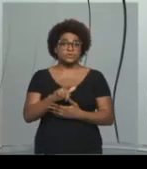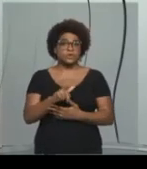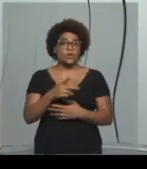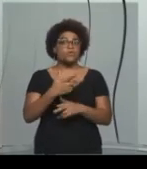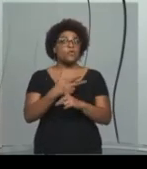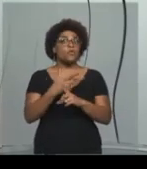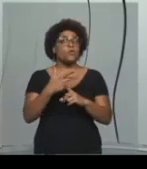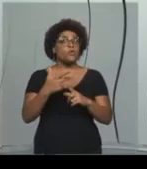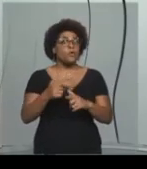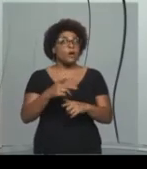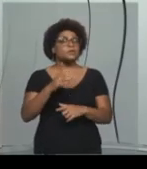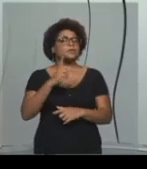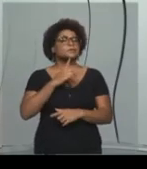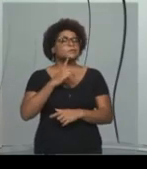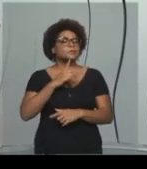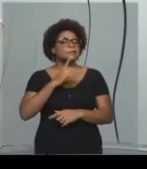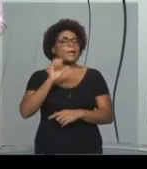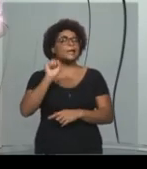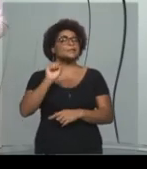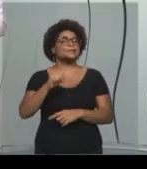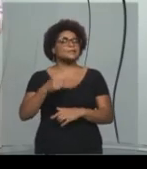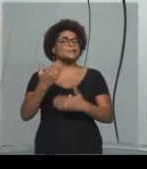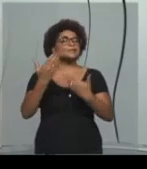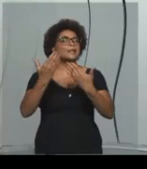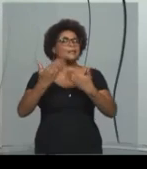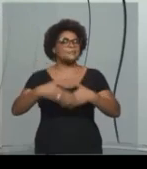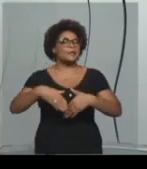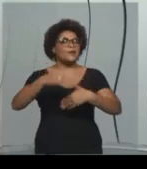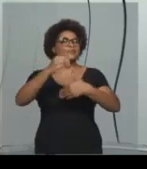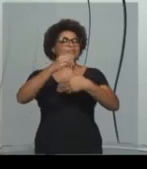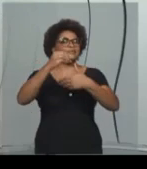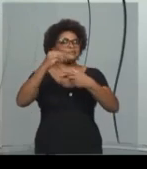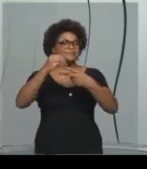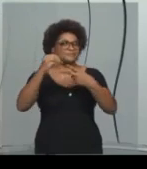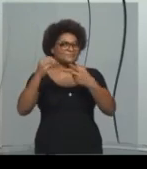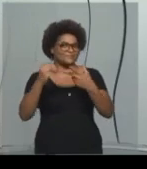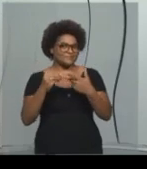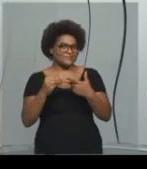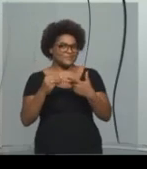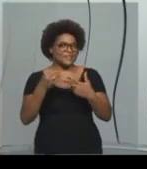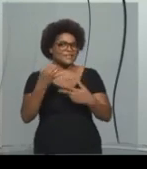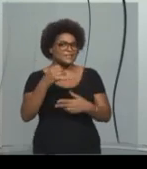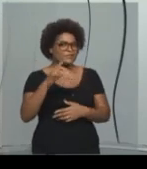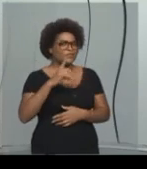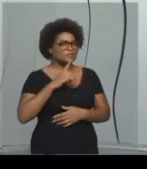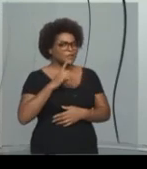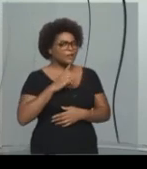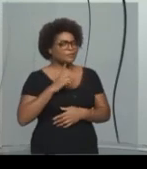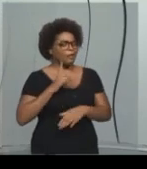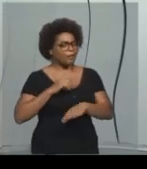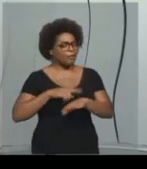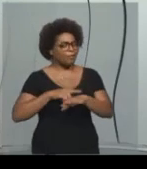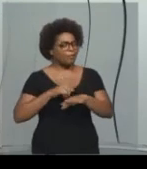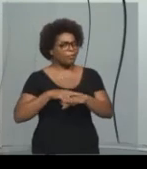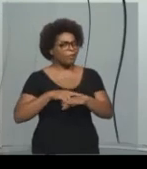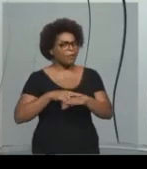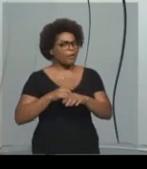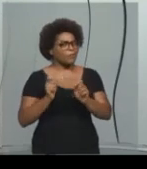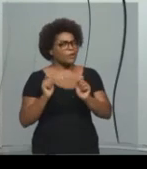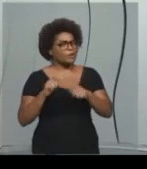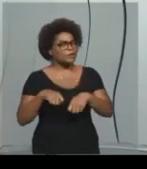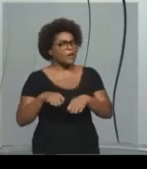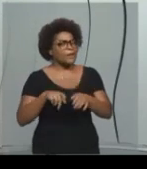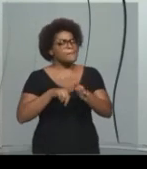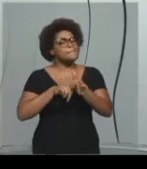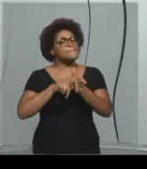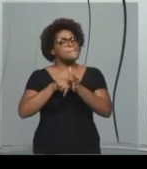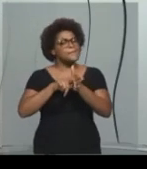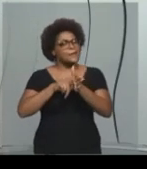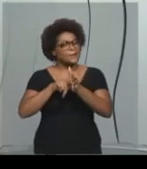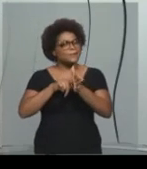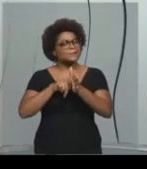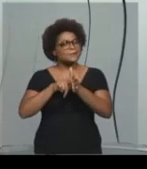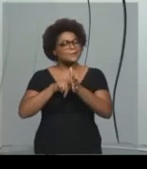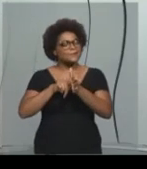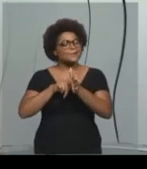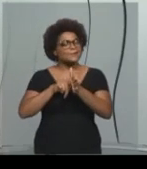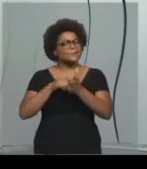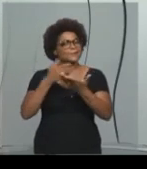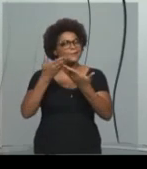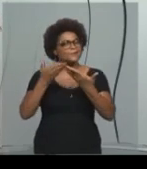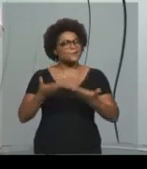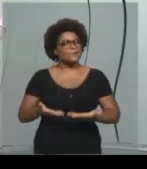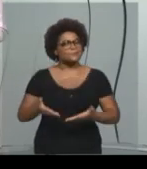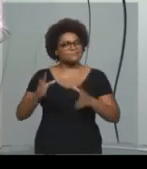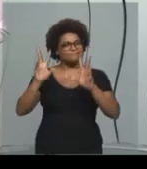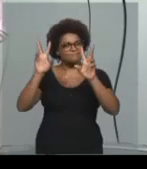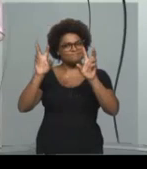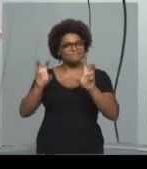cair no Exame Nacional e, se você tiver condições e tempo, procure dar uma pesquisada adicional a respeito